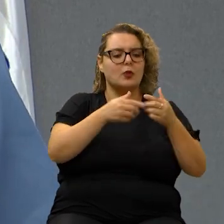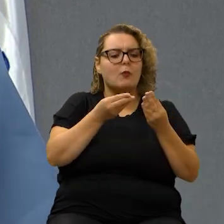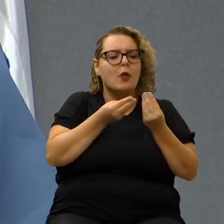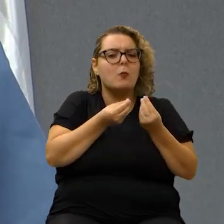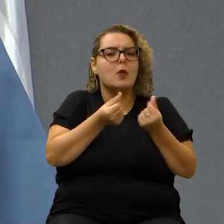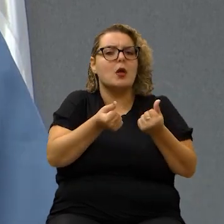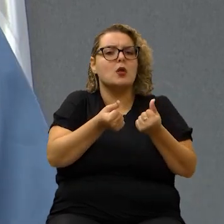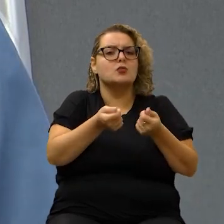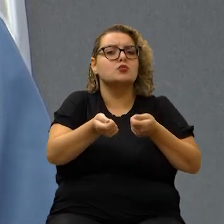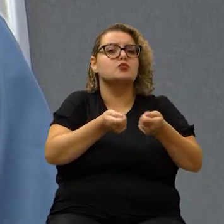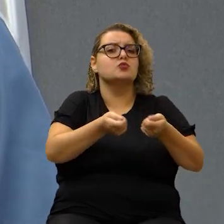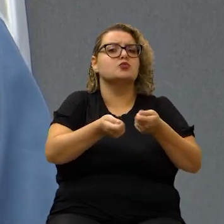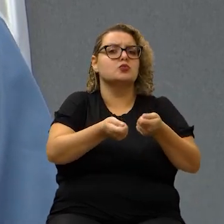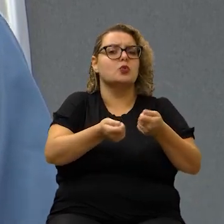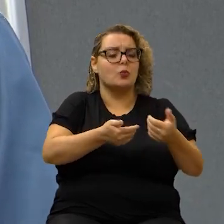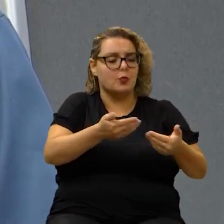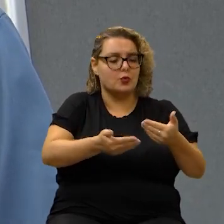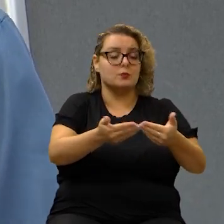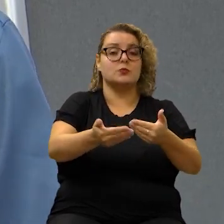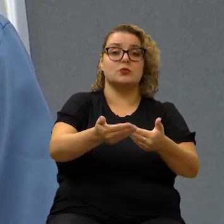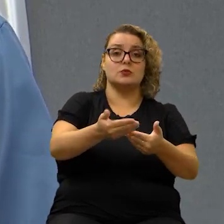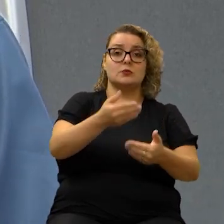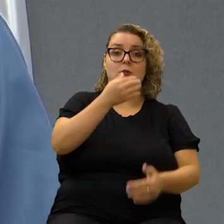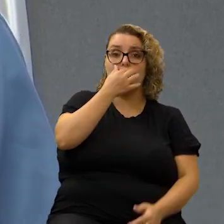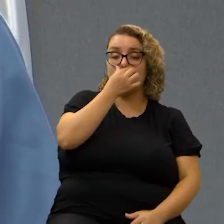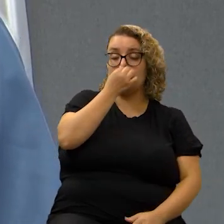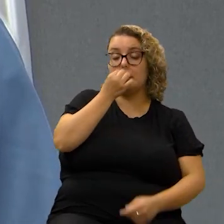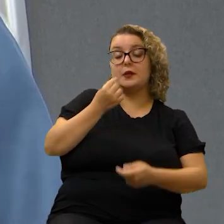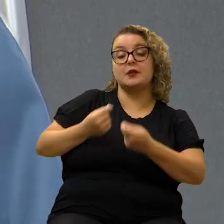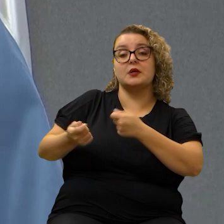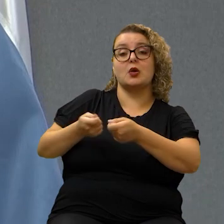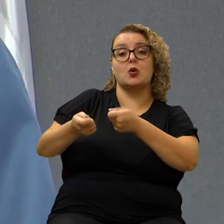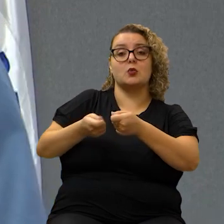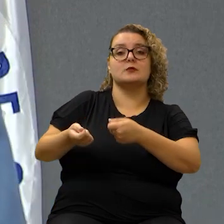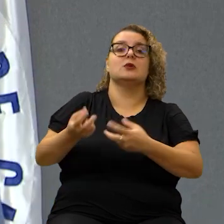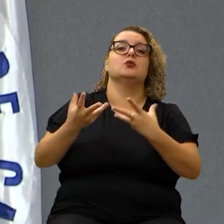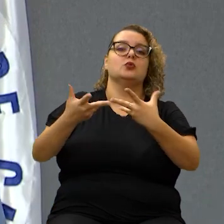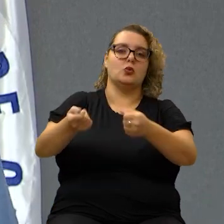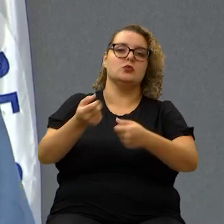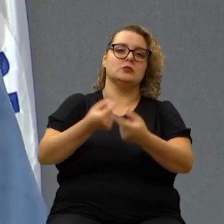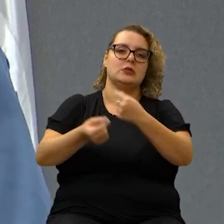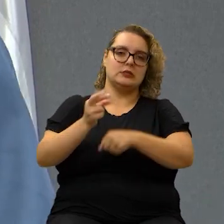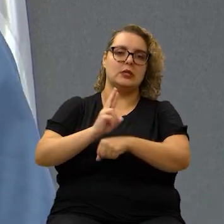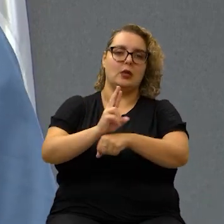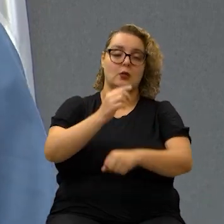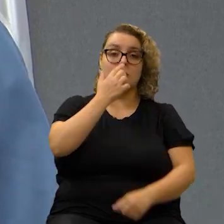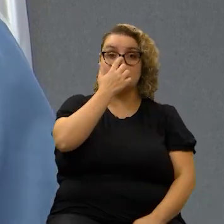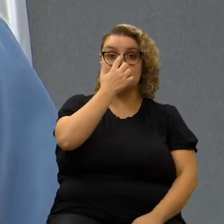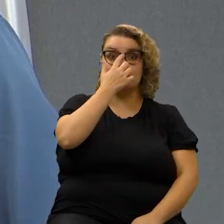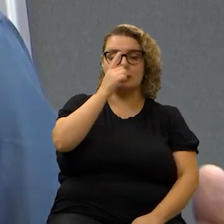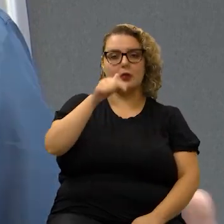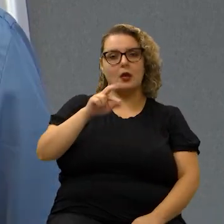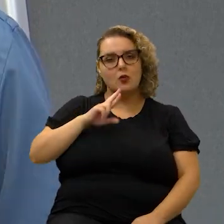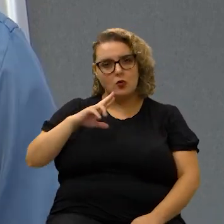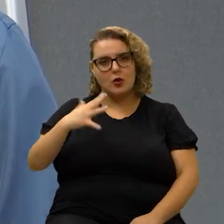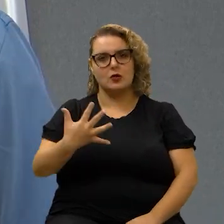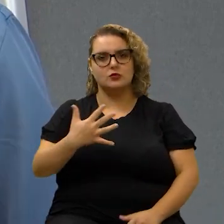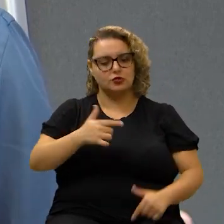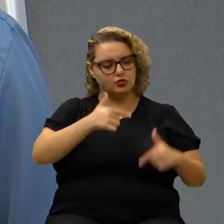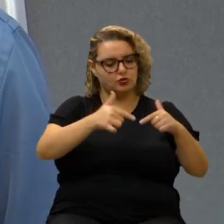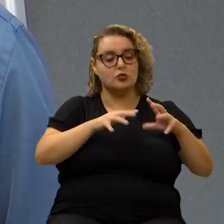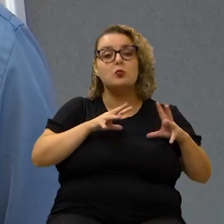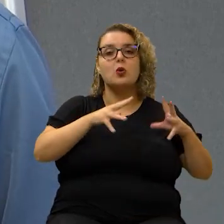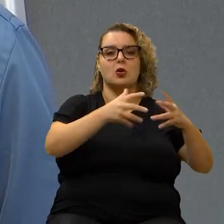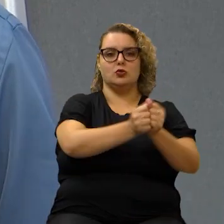de de aprimoramento dos controles dos processos que economizaram esses recursos então é um é um é um resultado